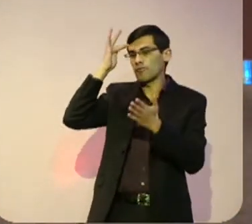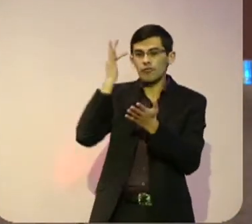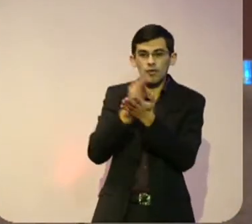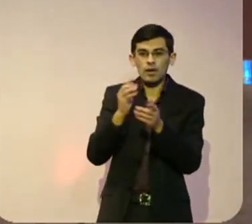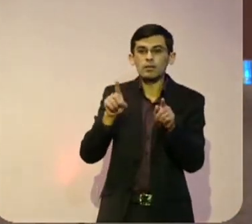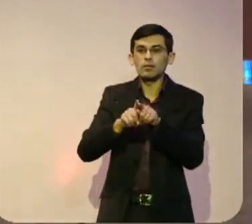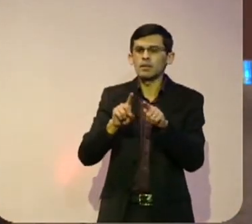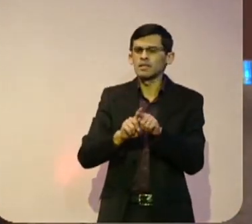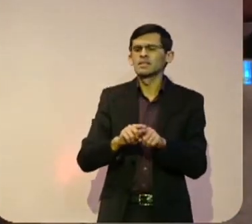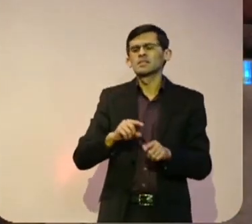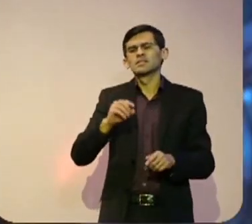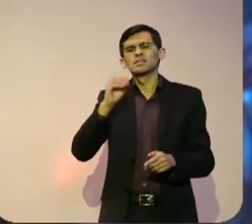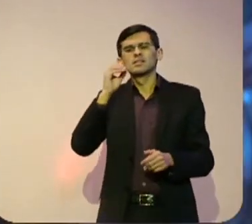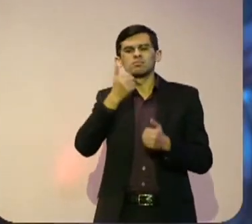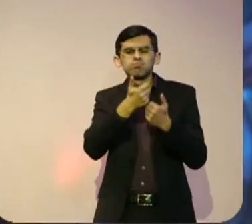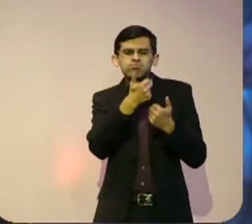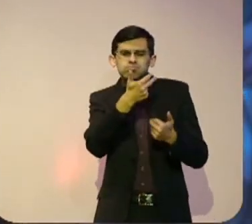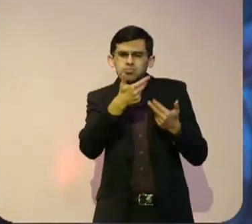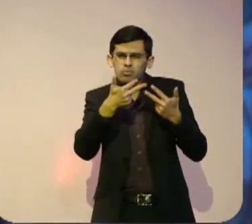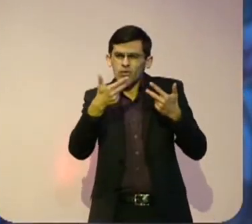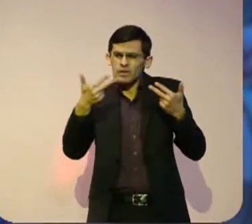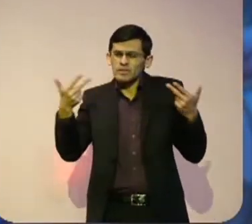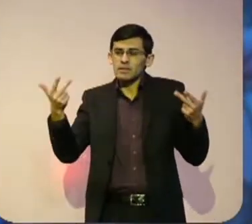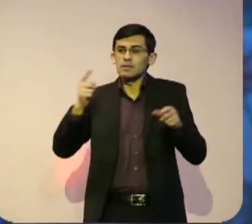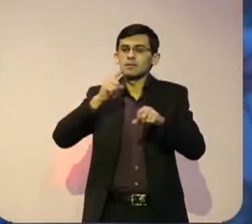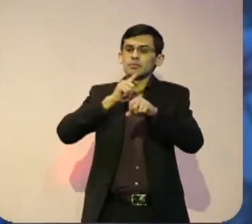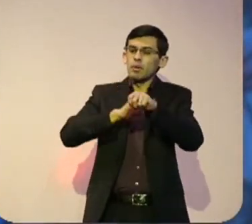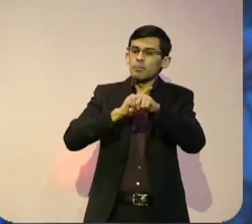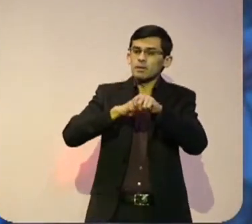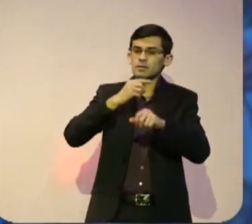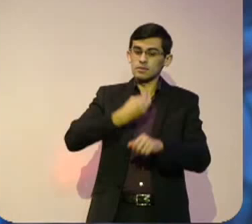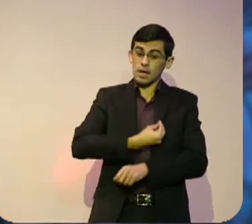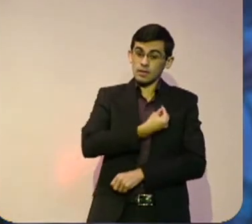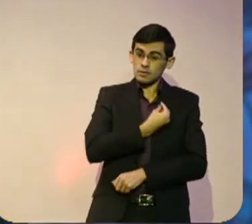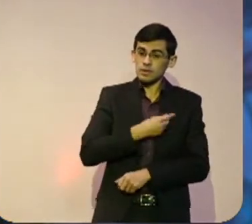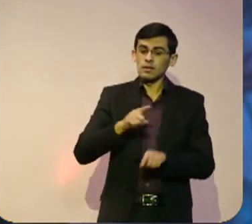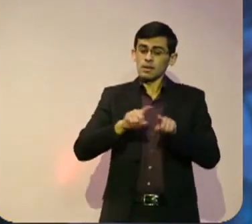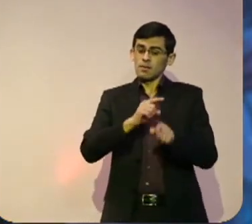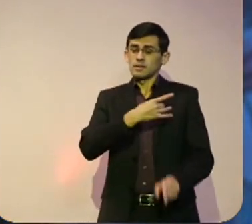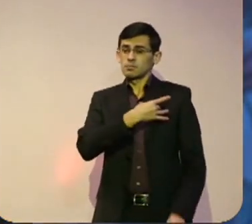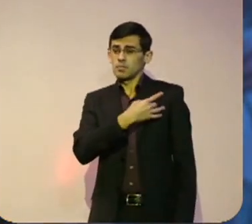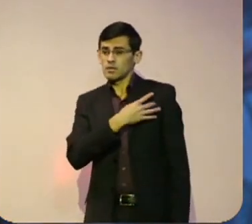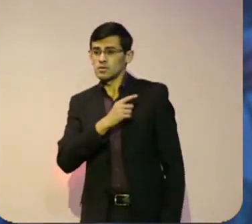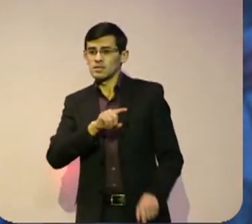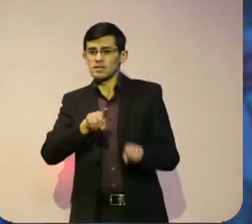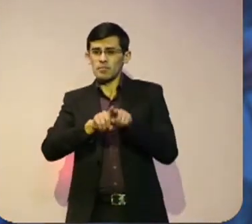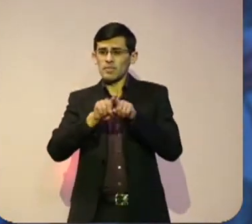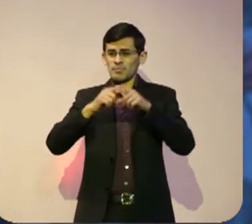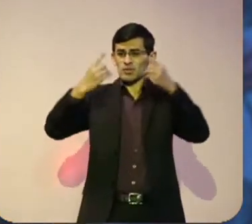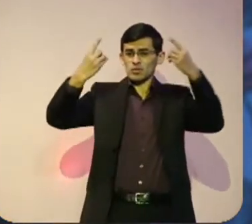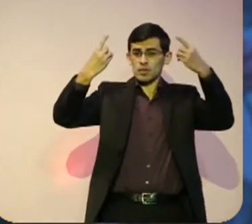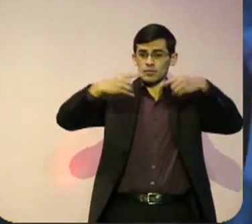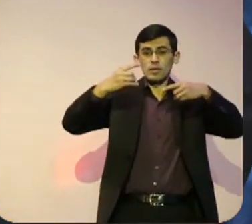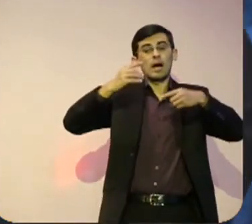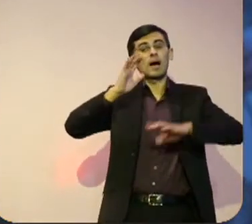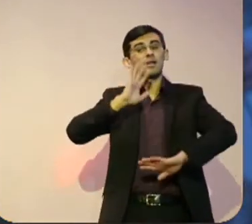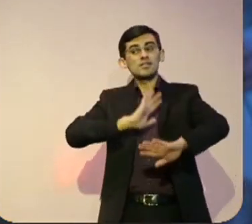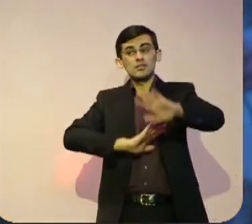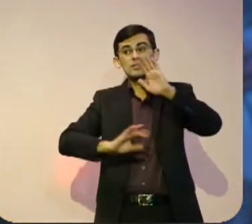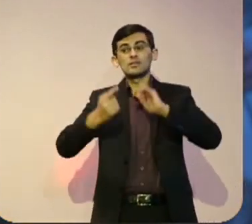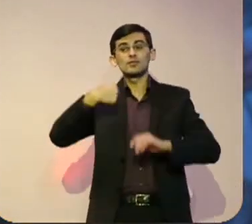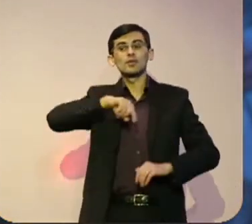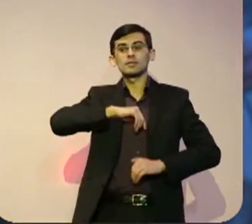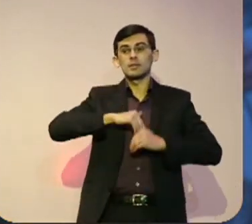E tantas vezes, diante das circunstâncias da nossa vida e dos medos e dos grandes desafios, a gente abandona a